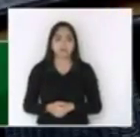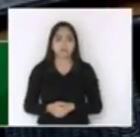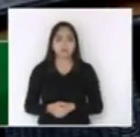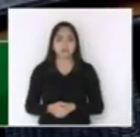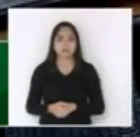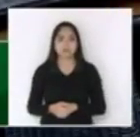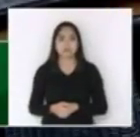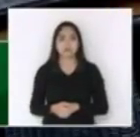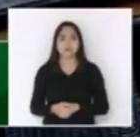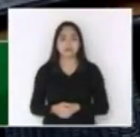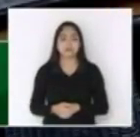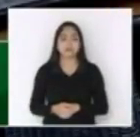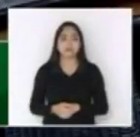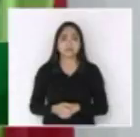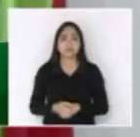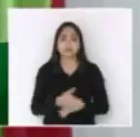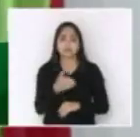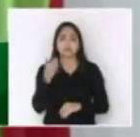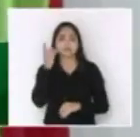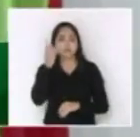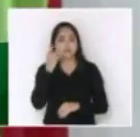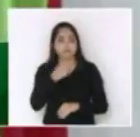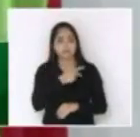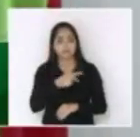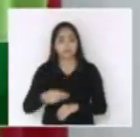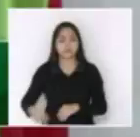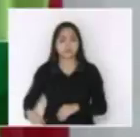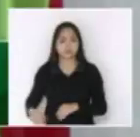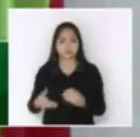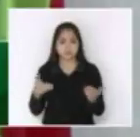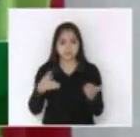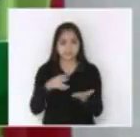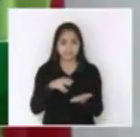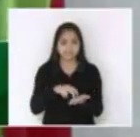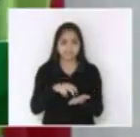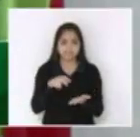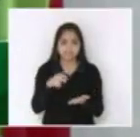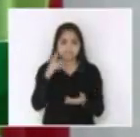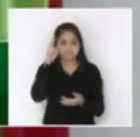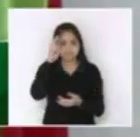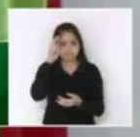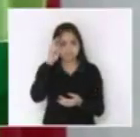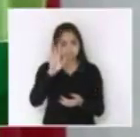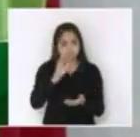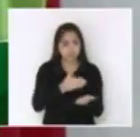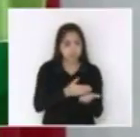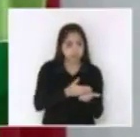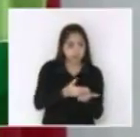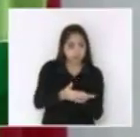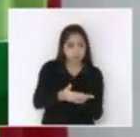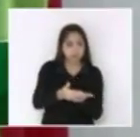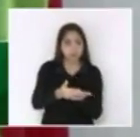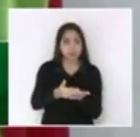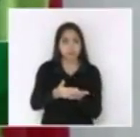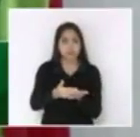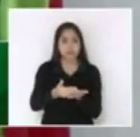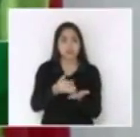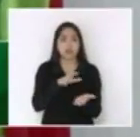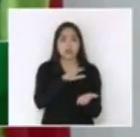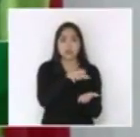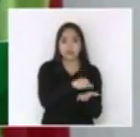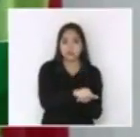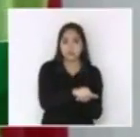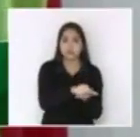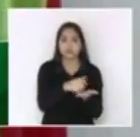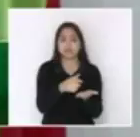Senhor presidente, senhores deputados, presentes nessa manhã de quinta-feira, eu gostaria inicialmente de registrar aqui, ainda não